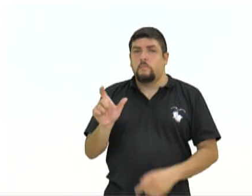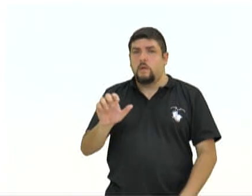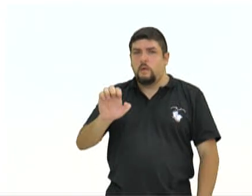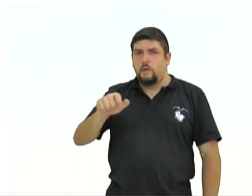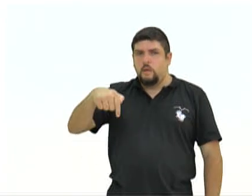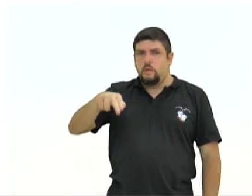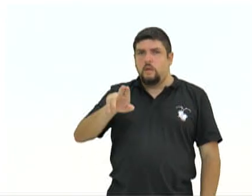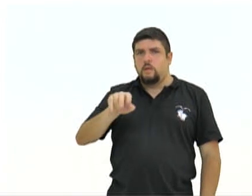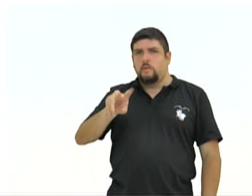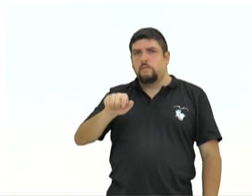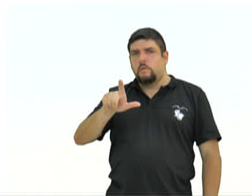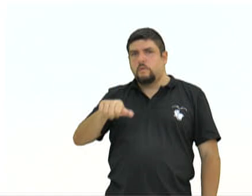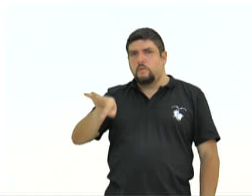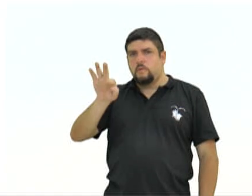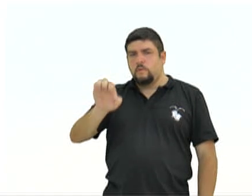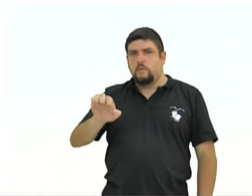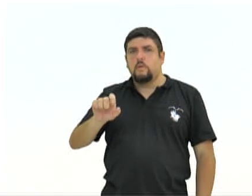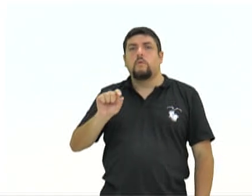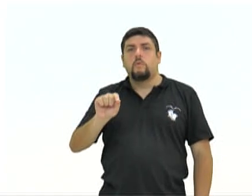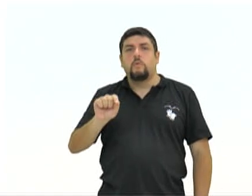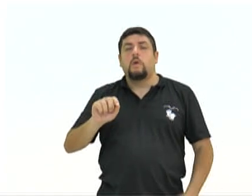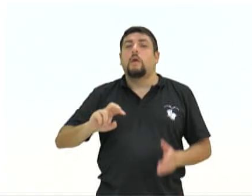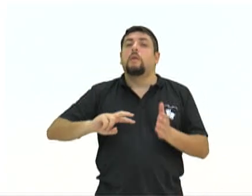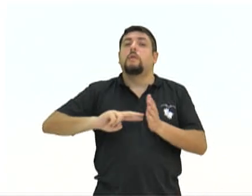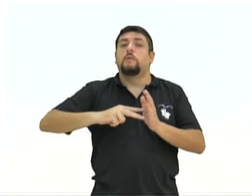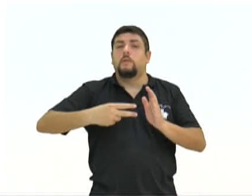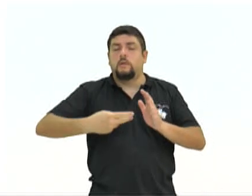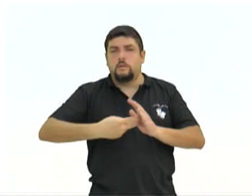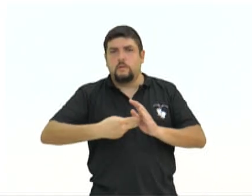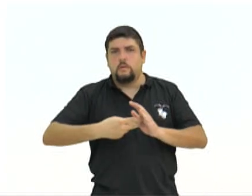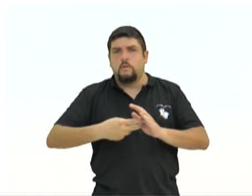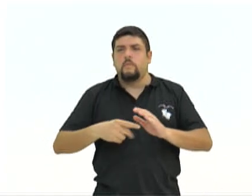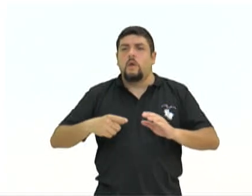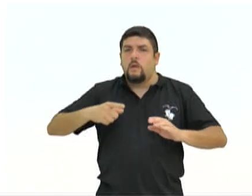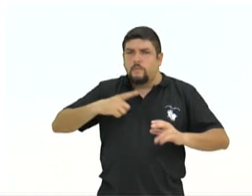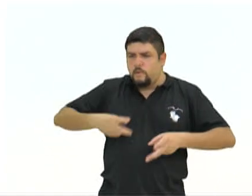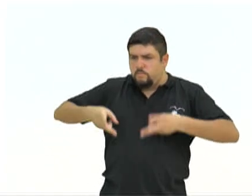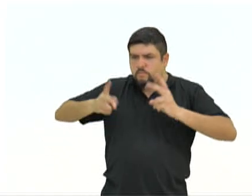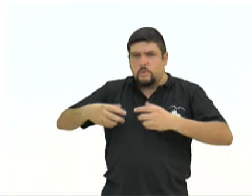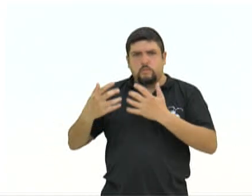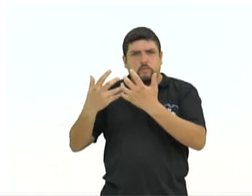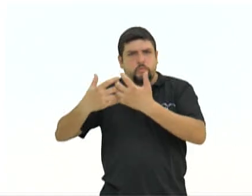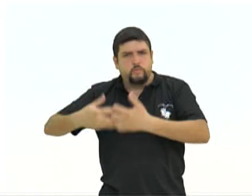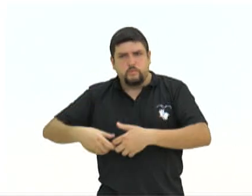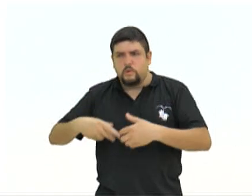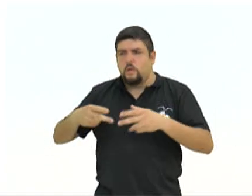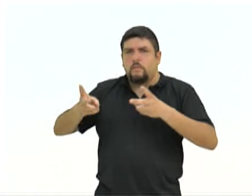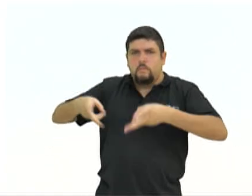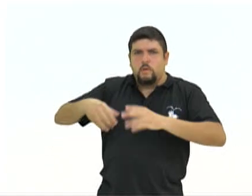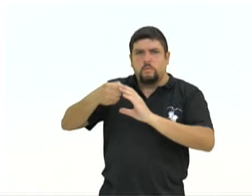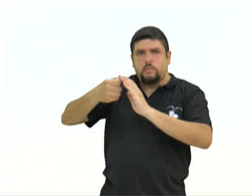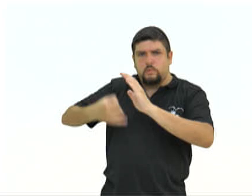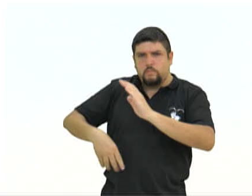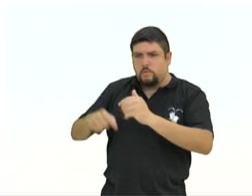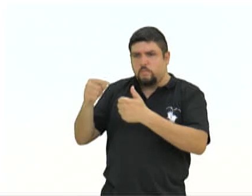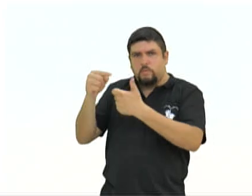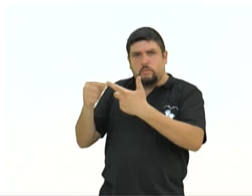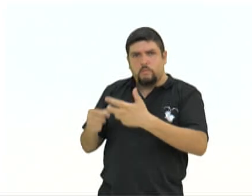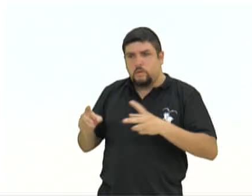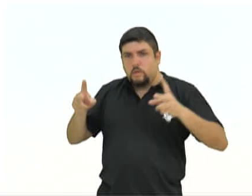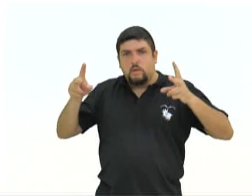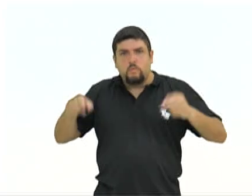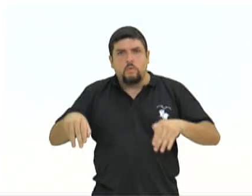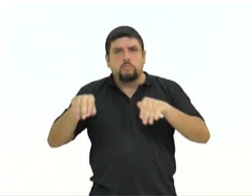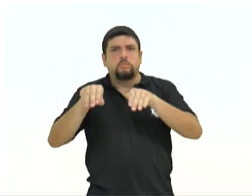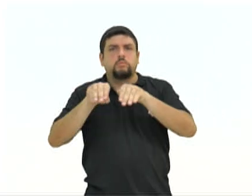palavra equivalente equivale a que tem os mesmos atributos, né, as mesmas características e